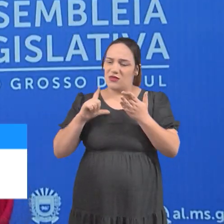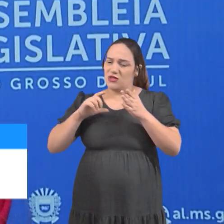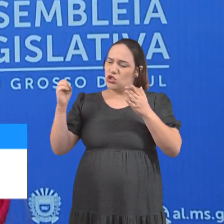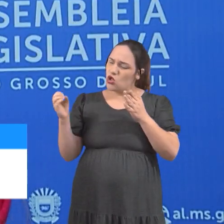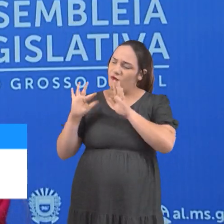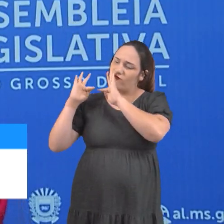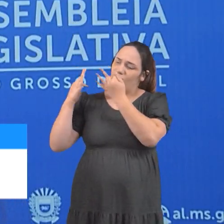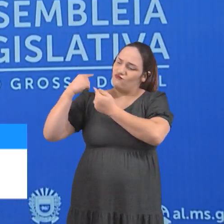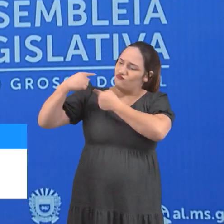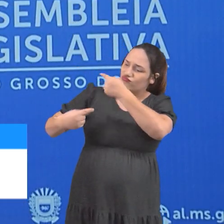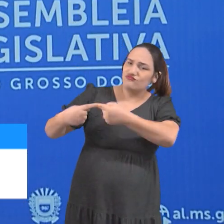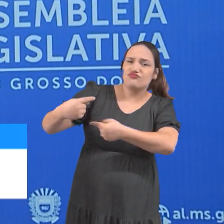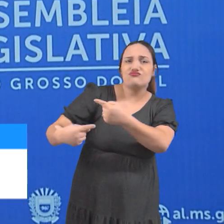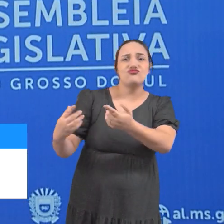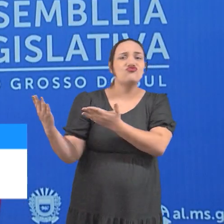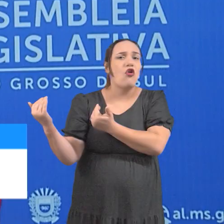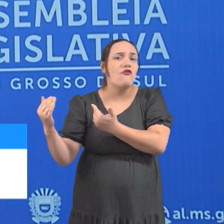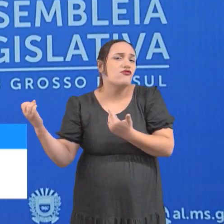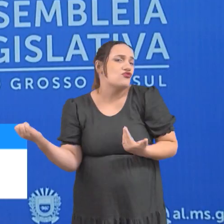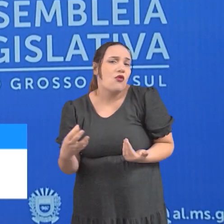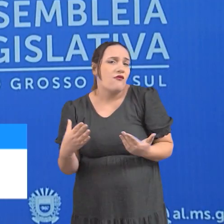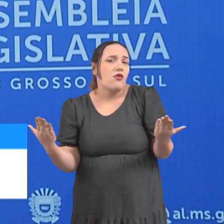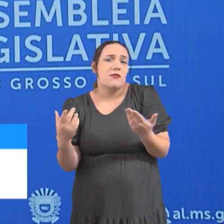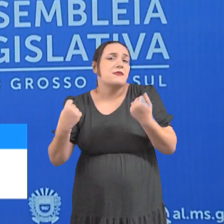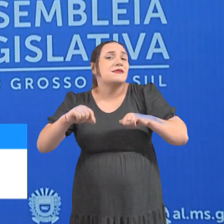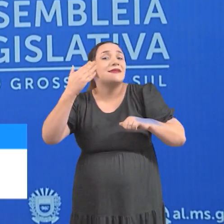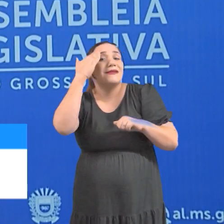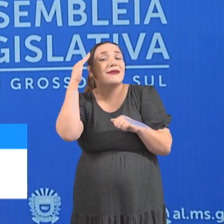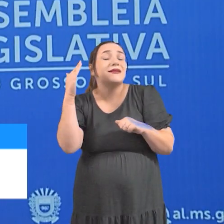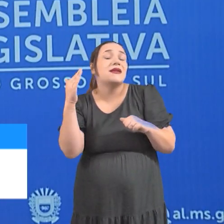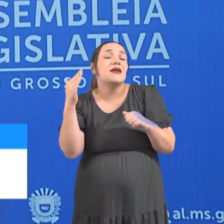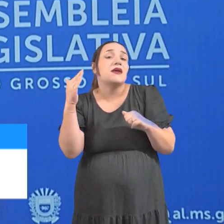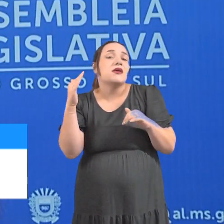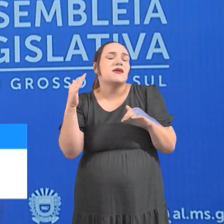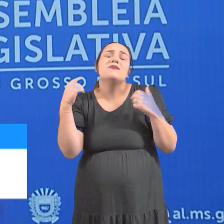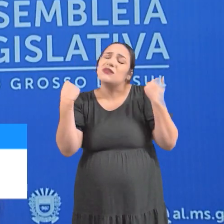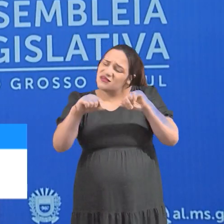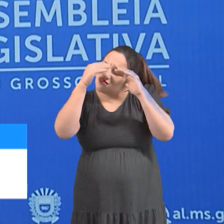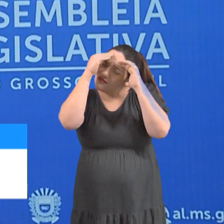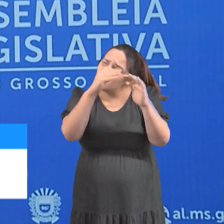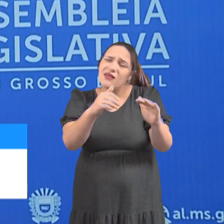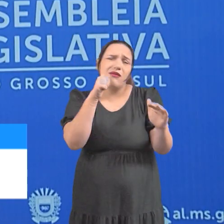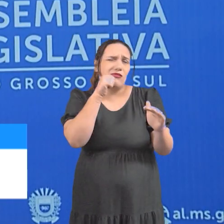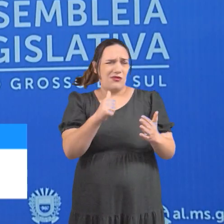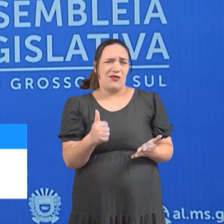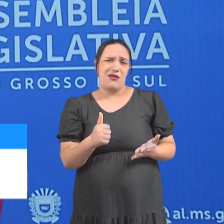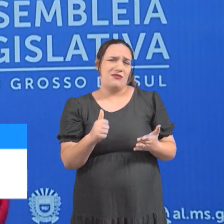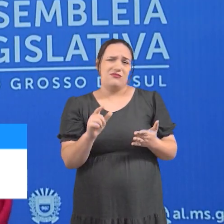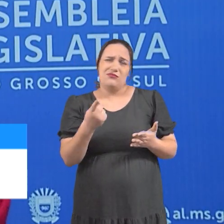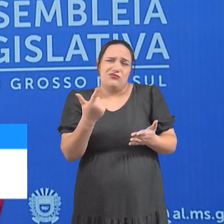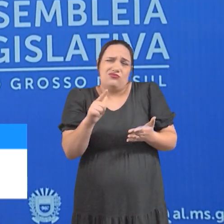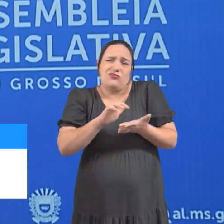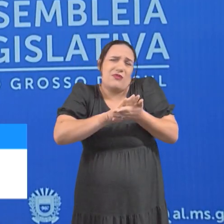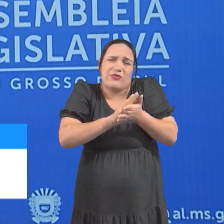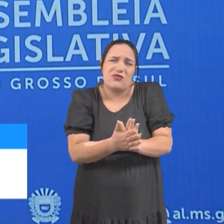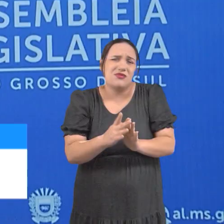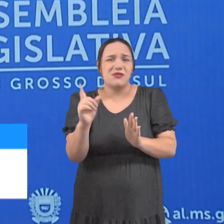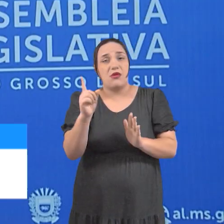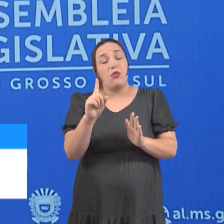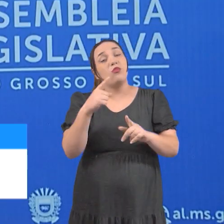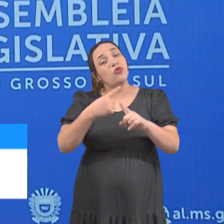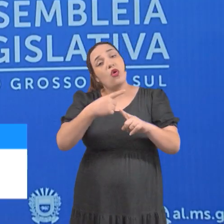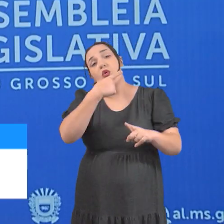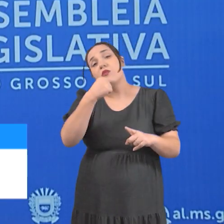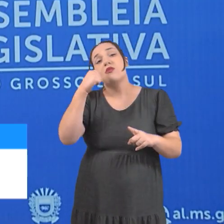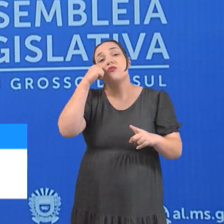temos uma geração que está vindo agora, para que essa nova geração entenda a importância de respeitar a mulher, de não discriminar